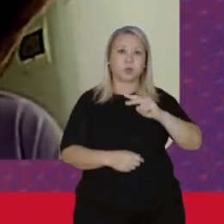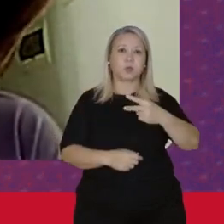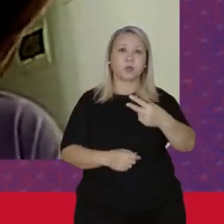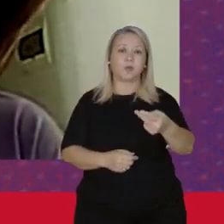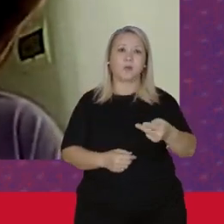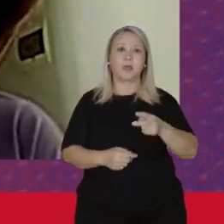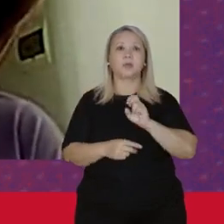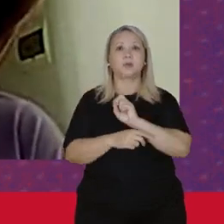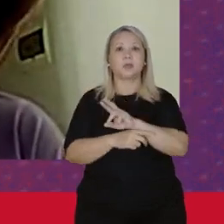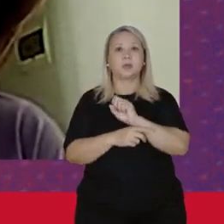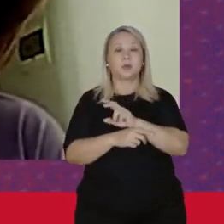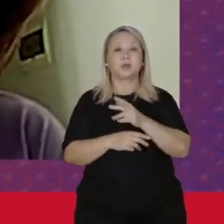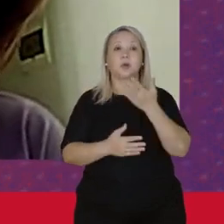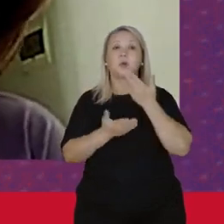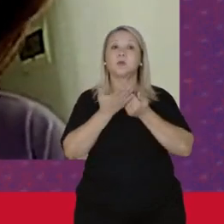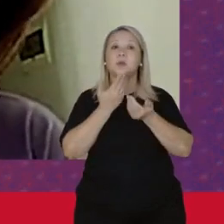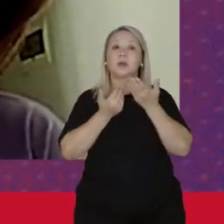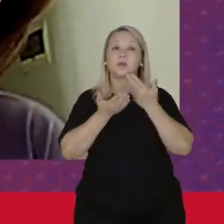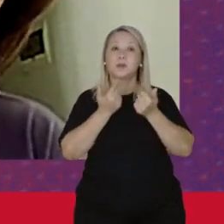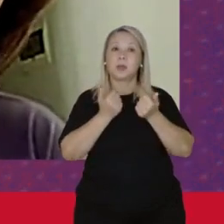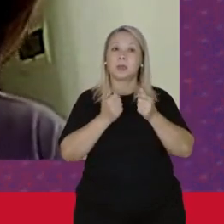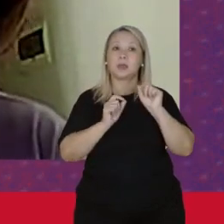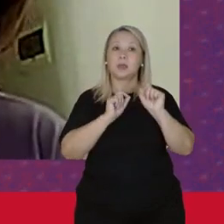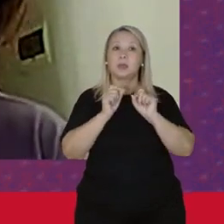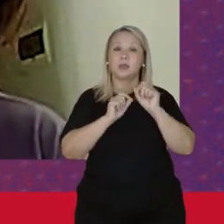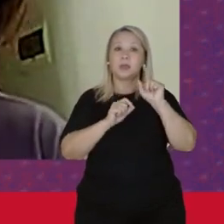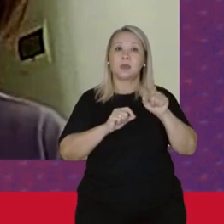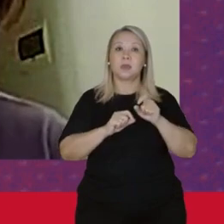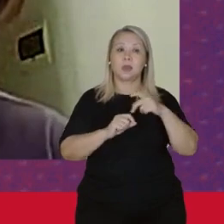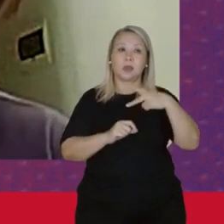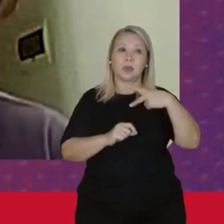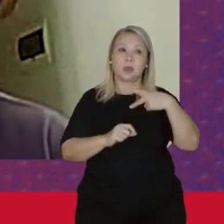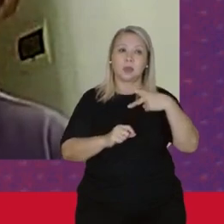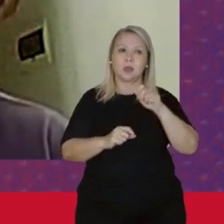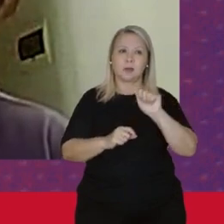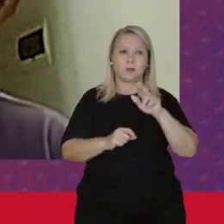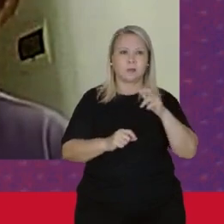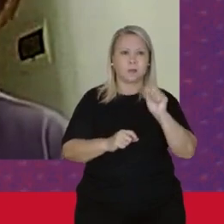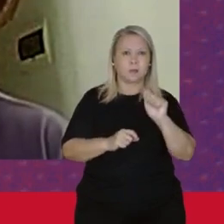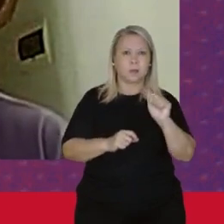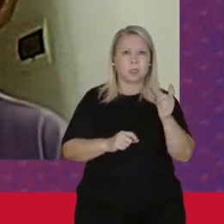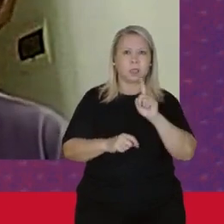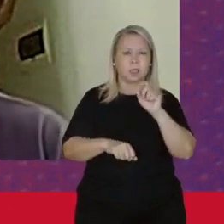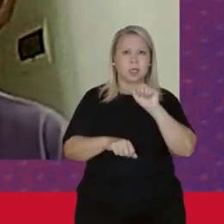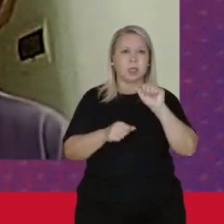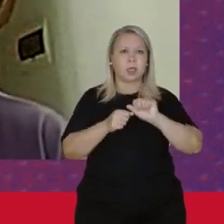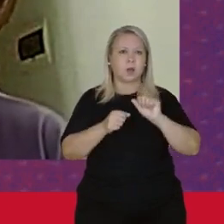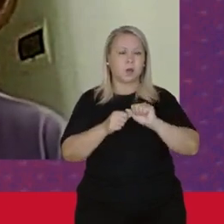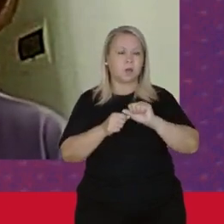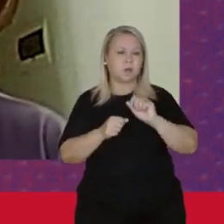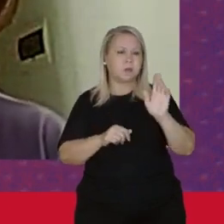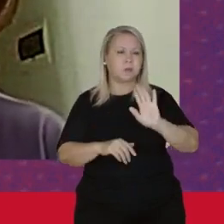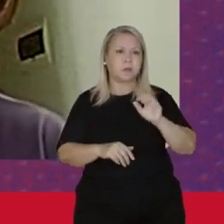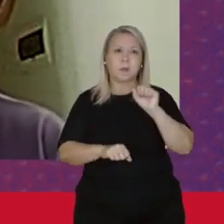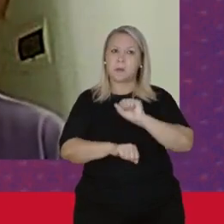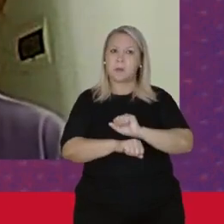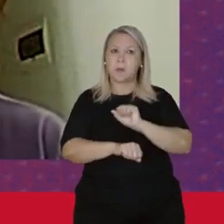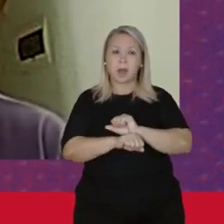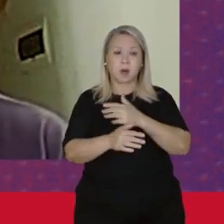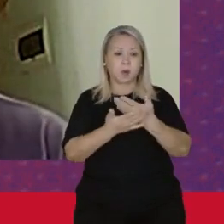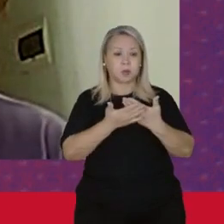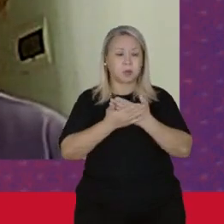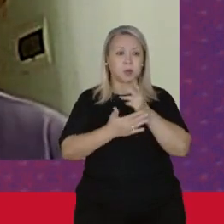dos agrotóxicos nos alimentos, né, que é o PARA. Então, não fazer mais os estudos em relação